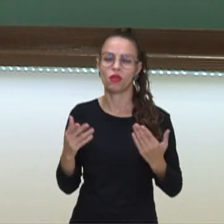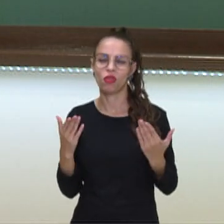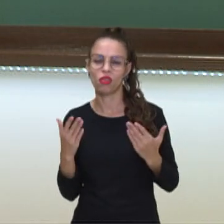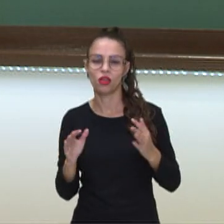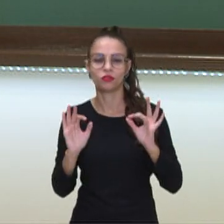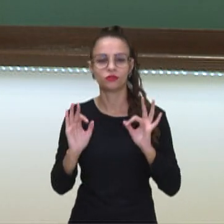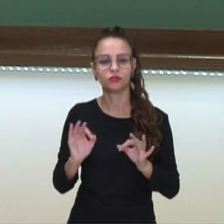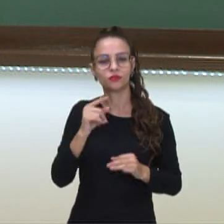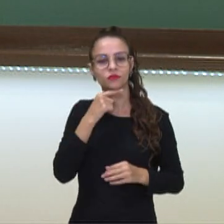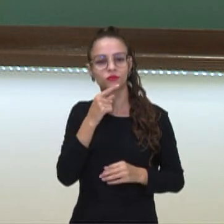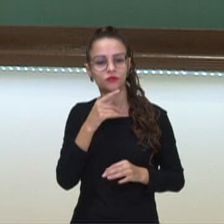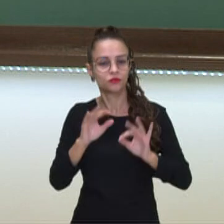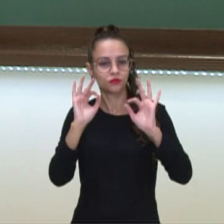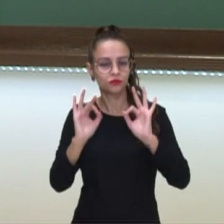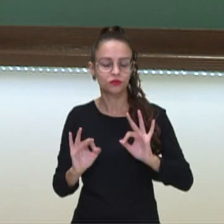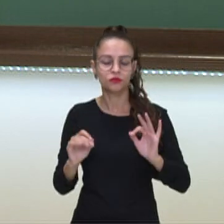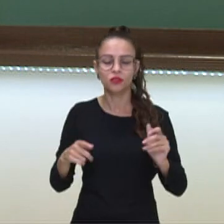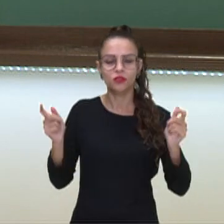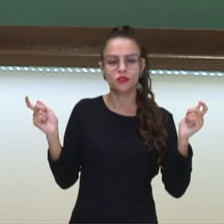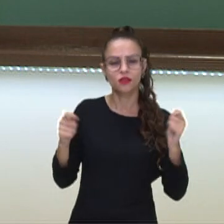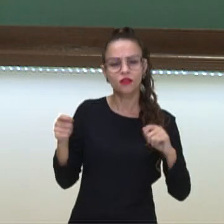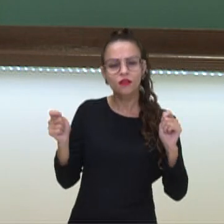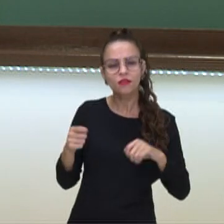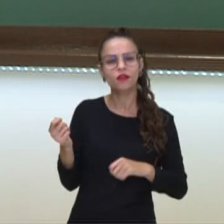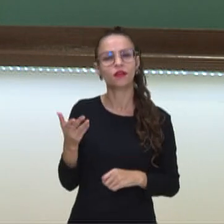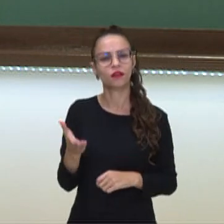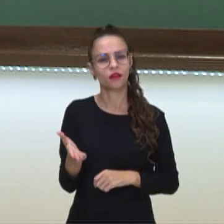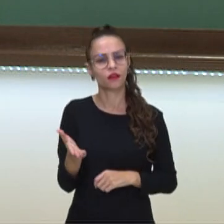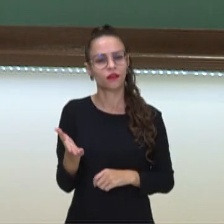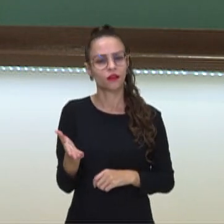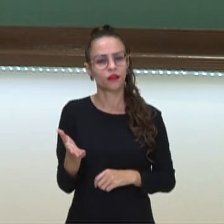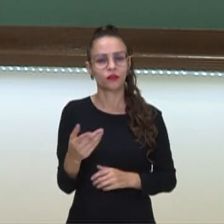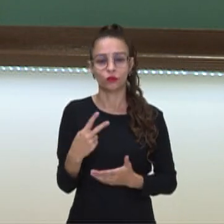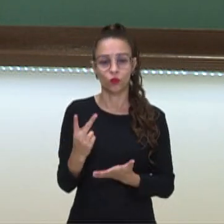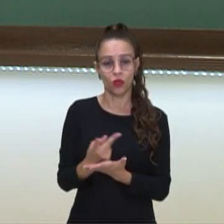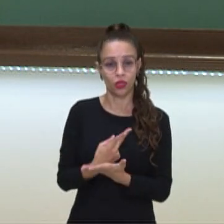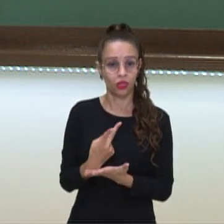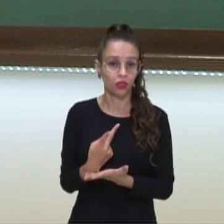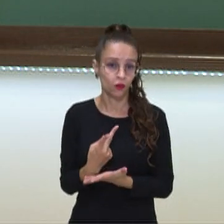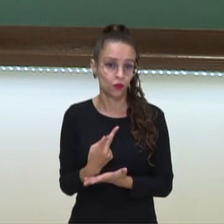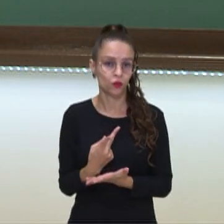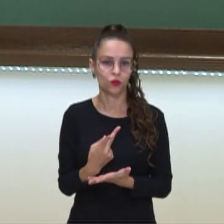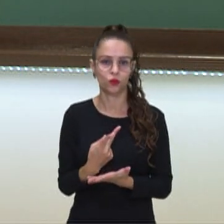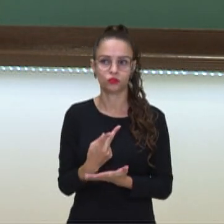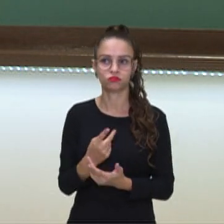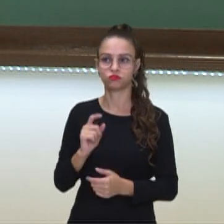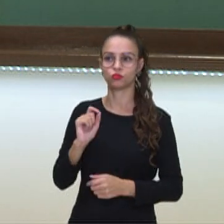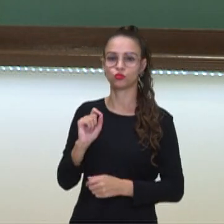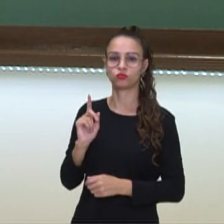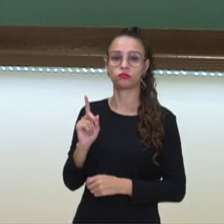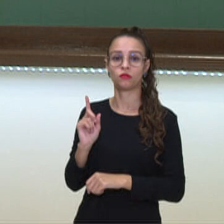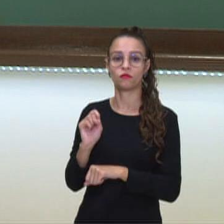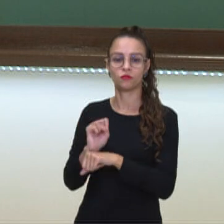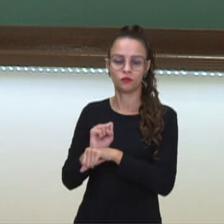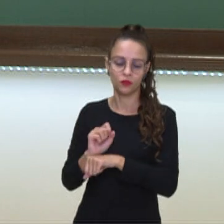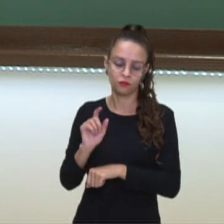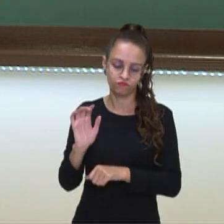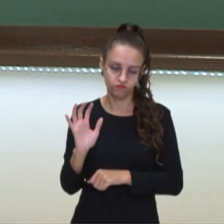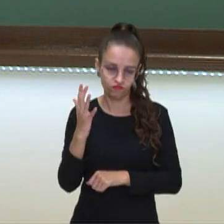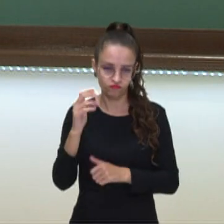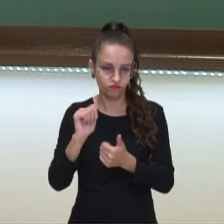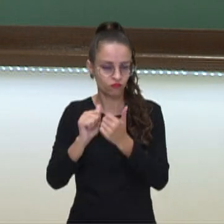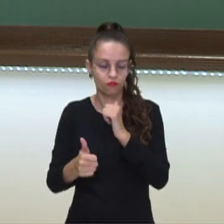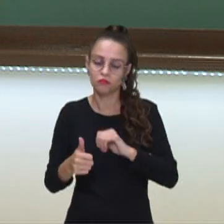do esporte, né? Aquela possibilidade do erro, né? Do inesperado acontecer dentro de um esporte.